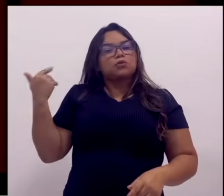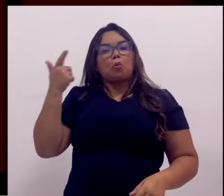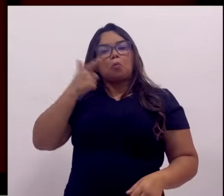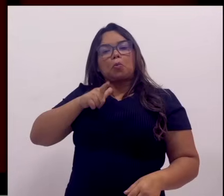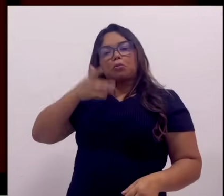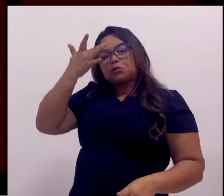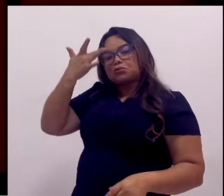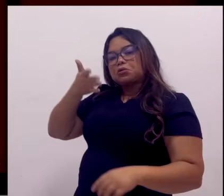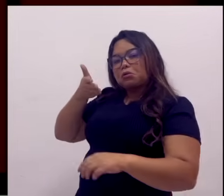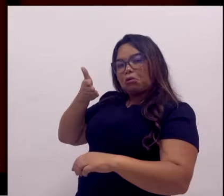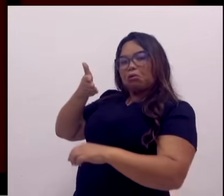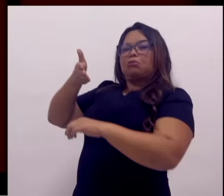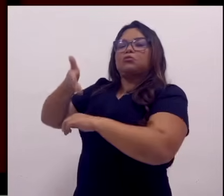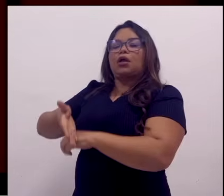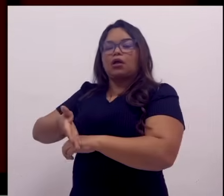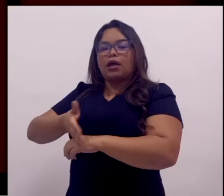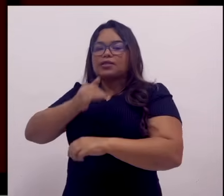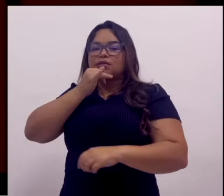rei da Medopérsia,